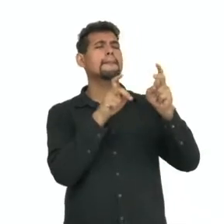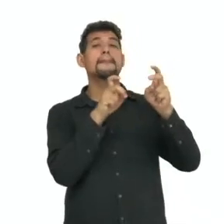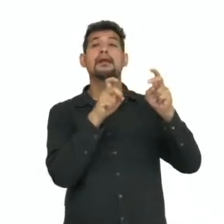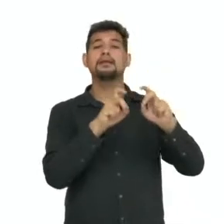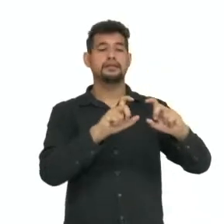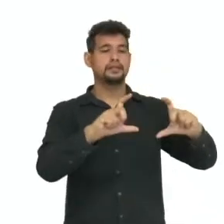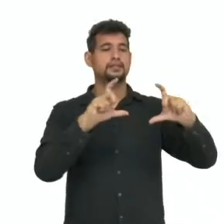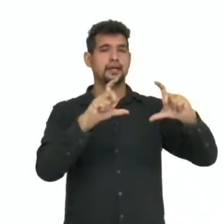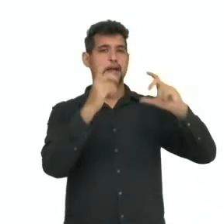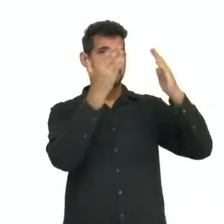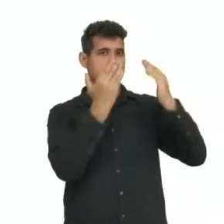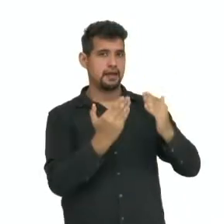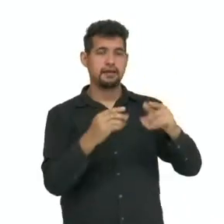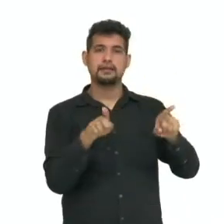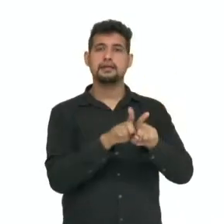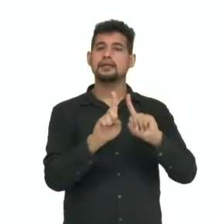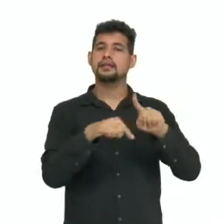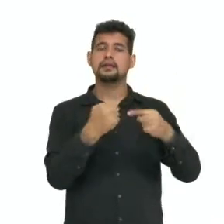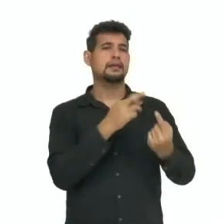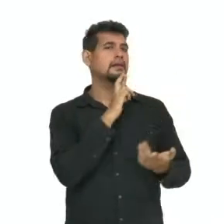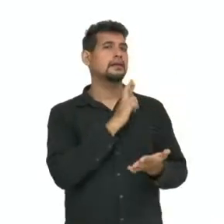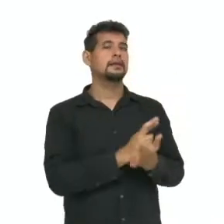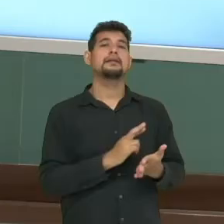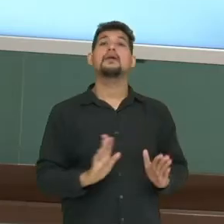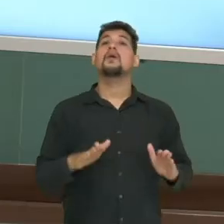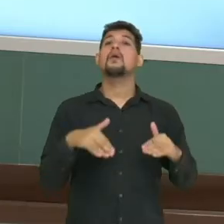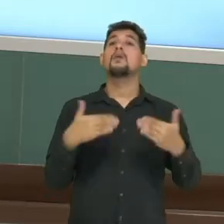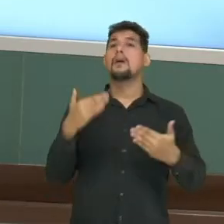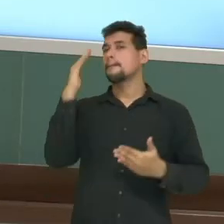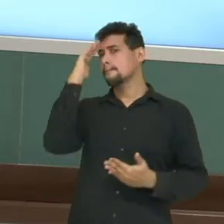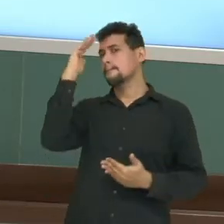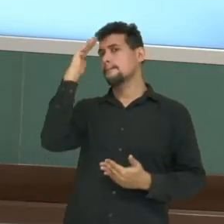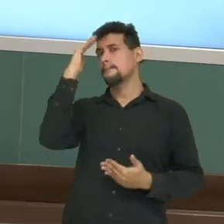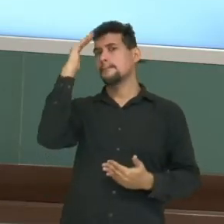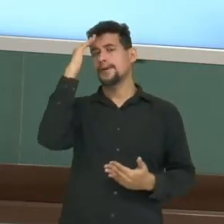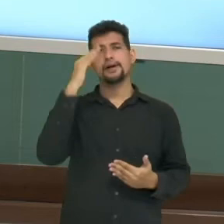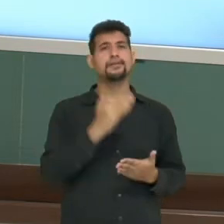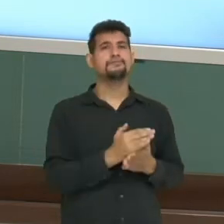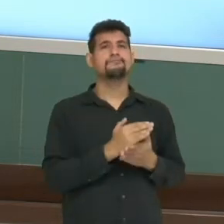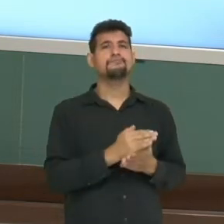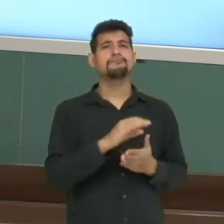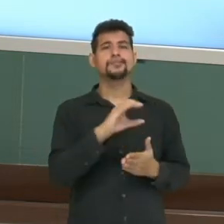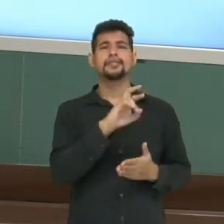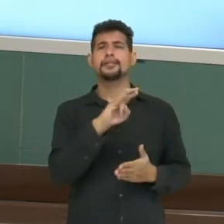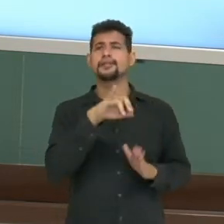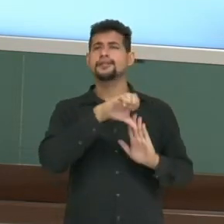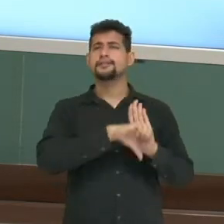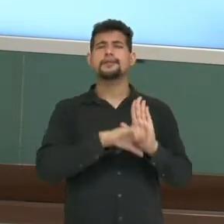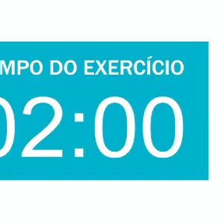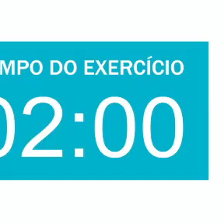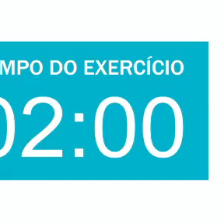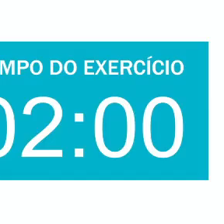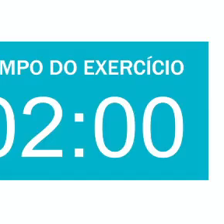charge, analisa bem ela e responda: qual a principal crítica que se faz à lei da anistia?